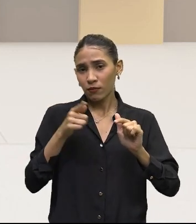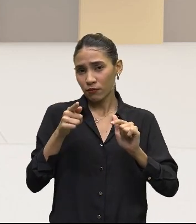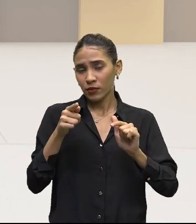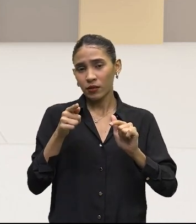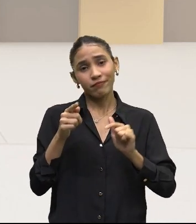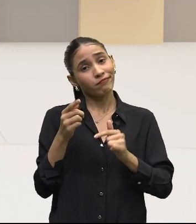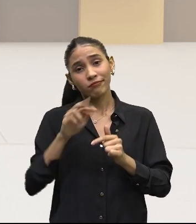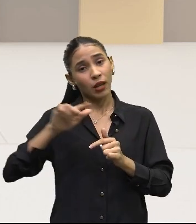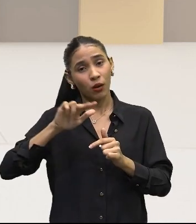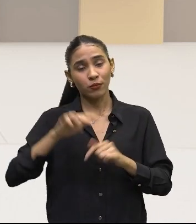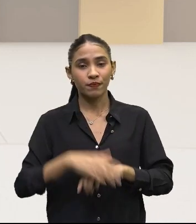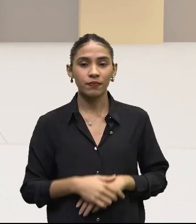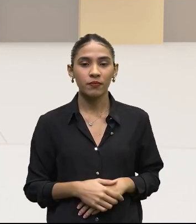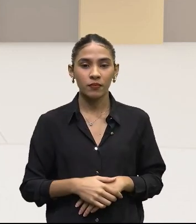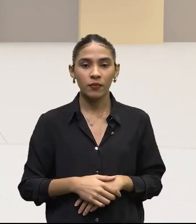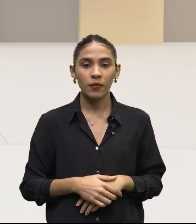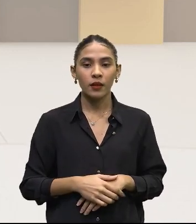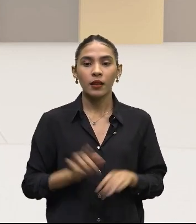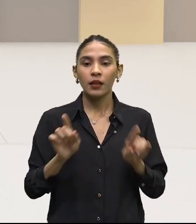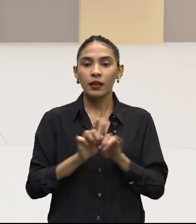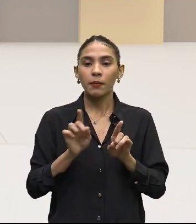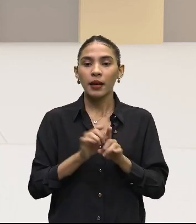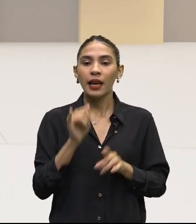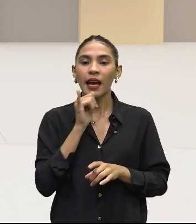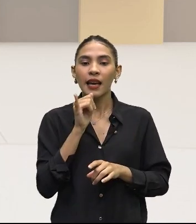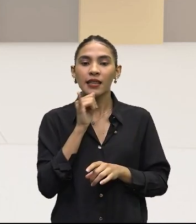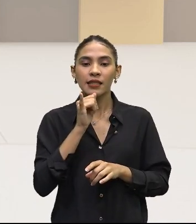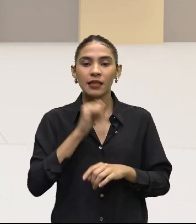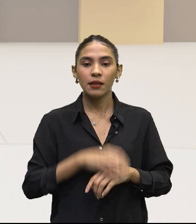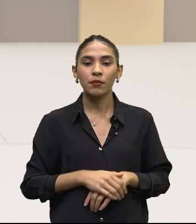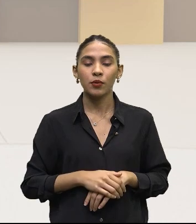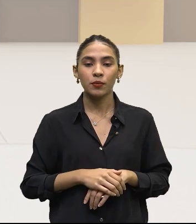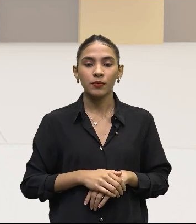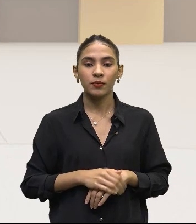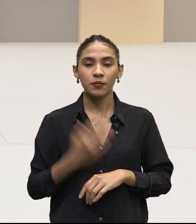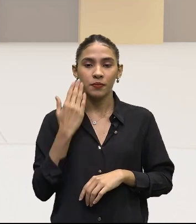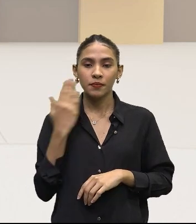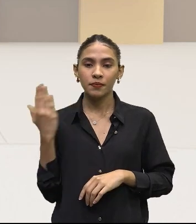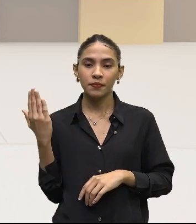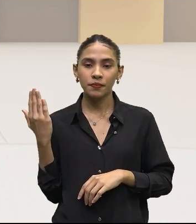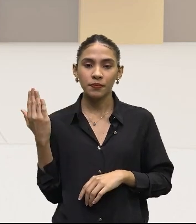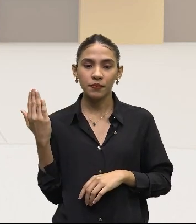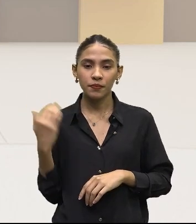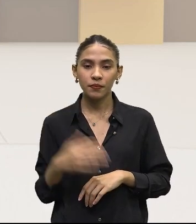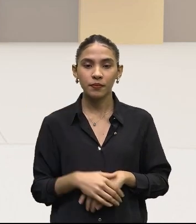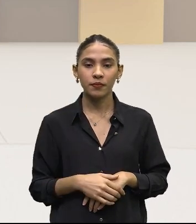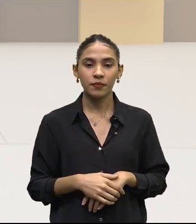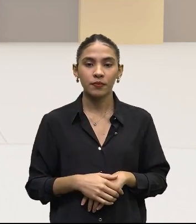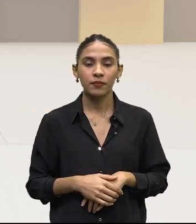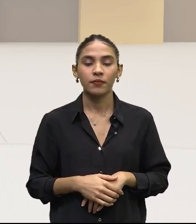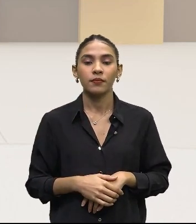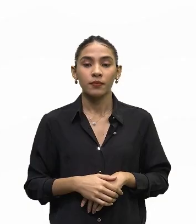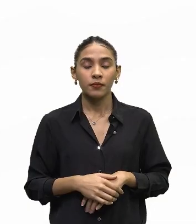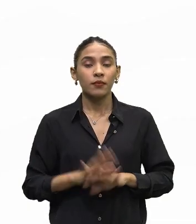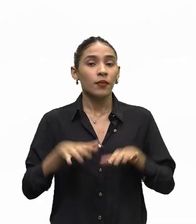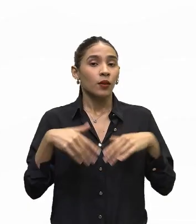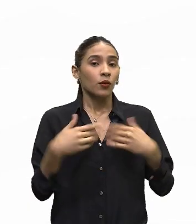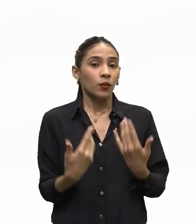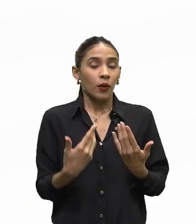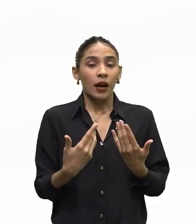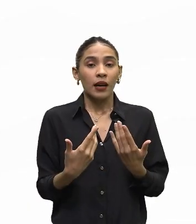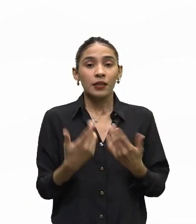que mais? Também a memória inflacionária do brasileiro. Então vamos ver aqui agora quais são